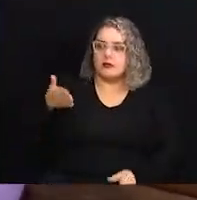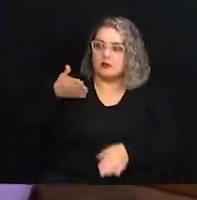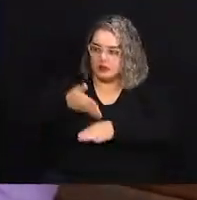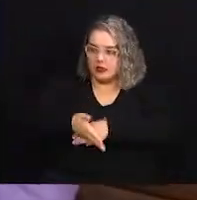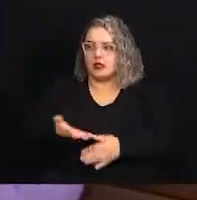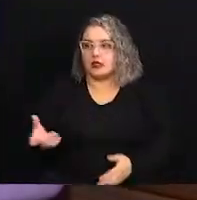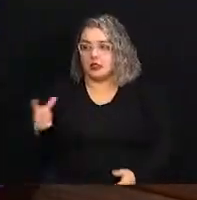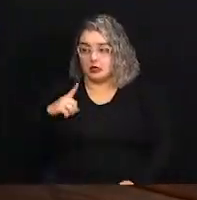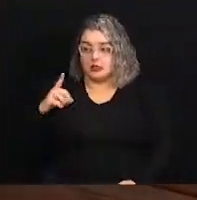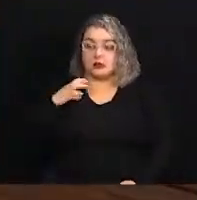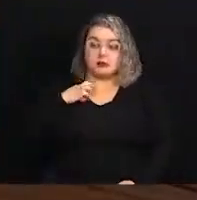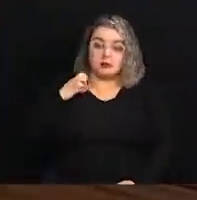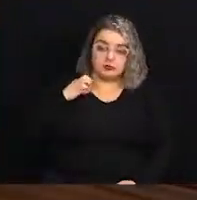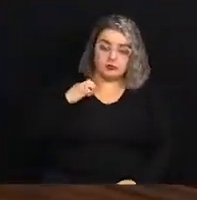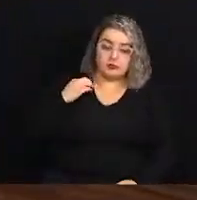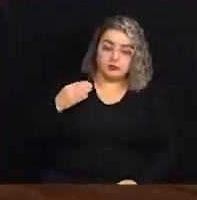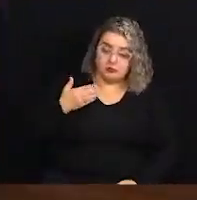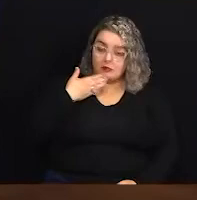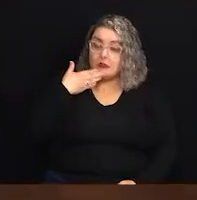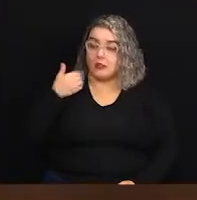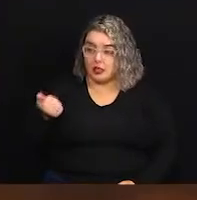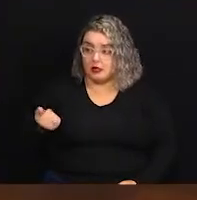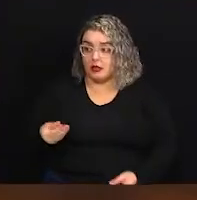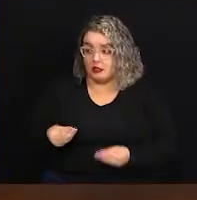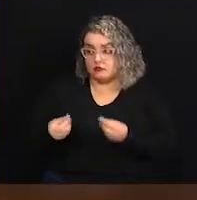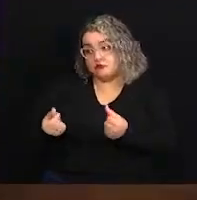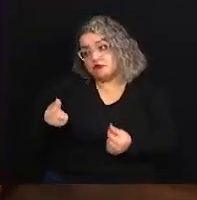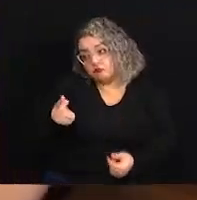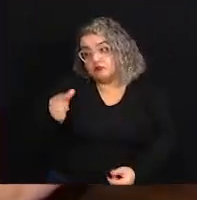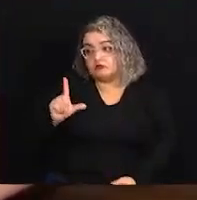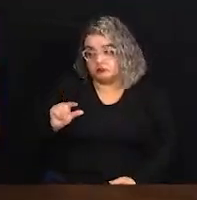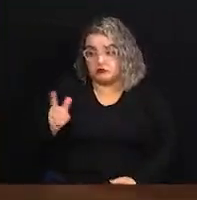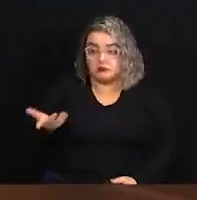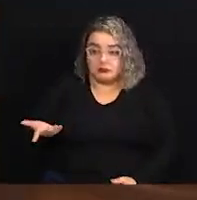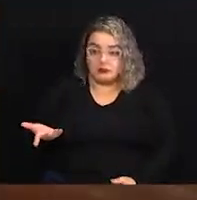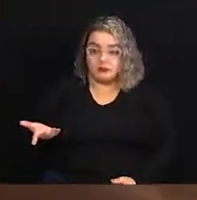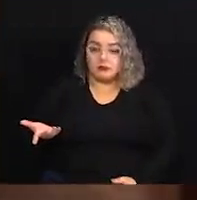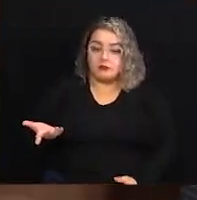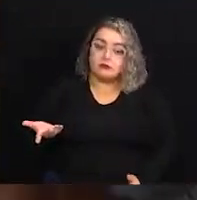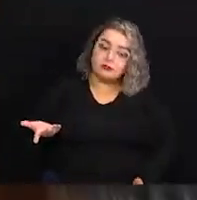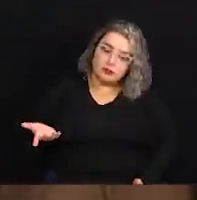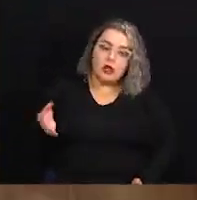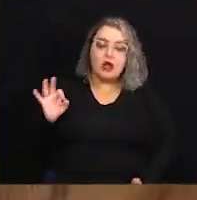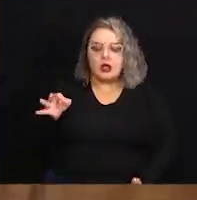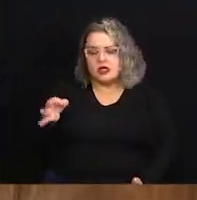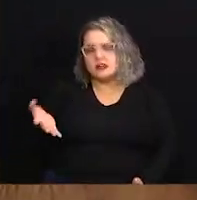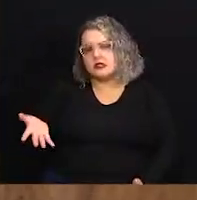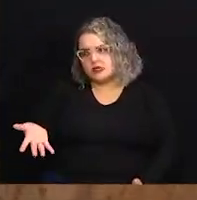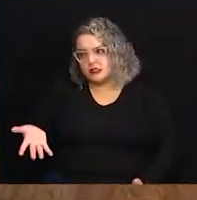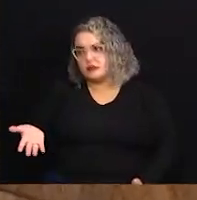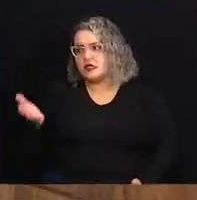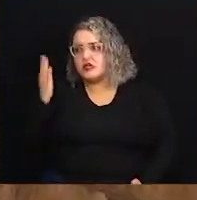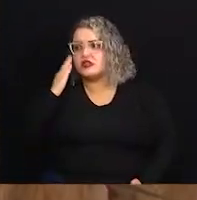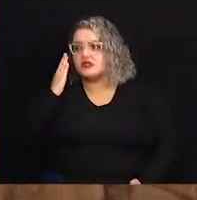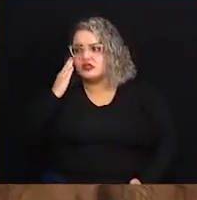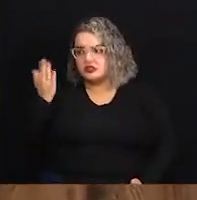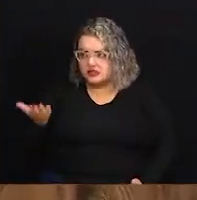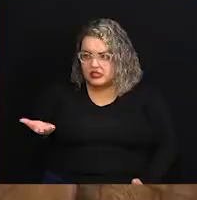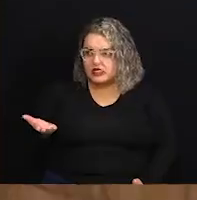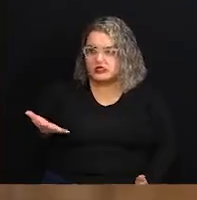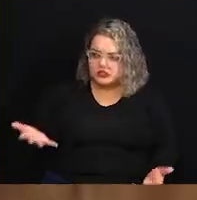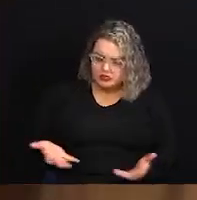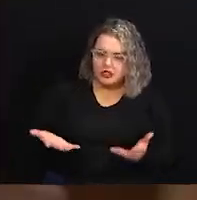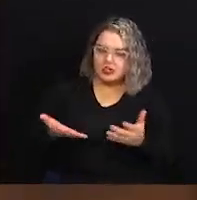mais interessada em ter peças de alta qualidade, mas com um valor mais acessível, mas certamente a gente entende que